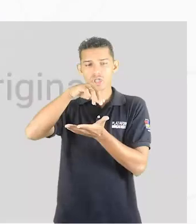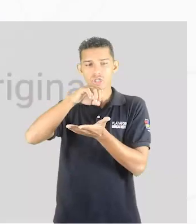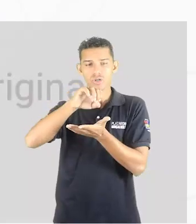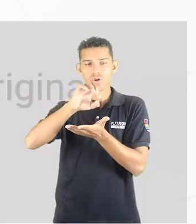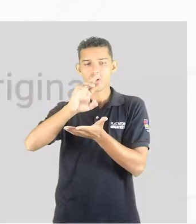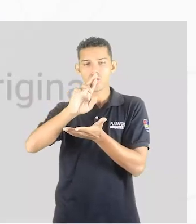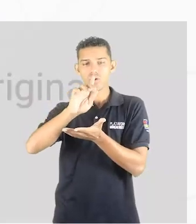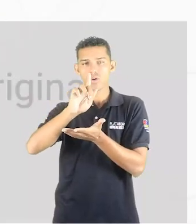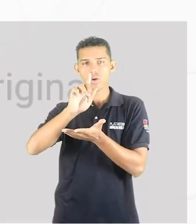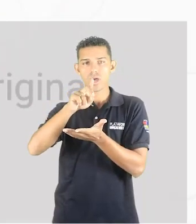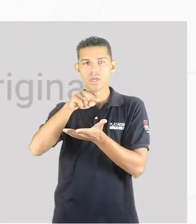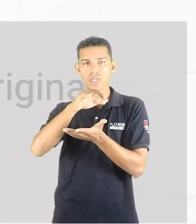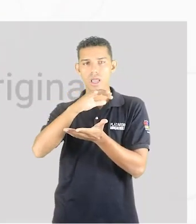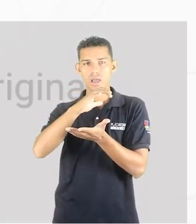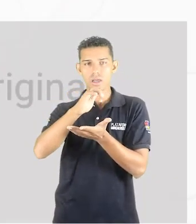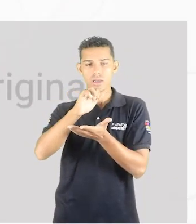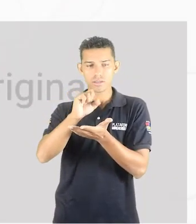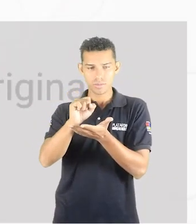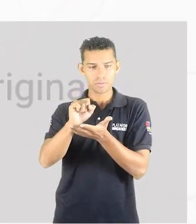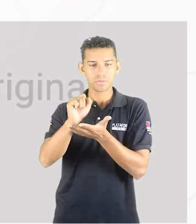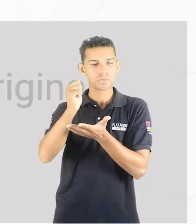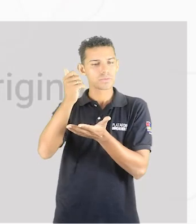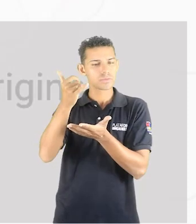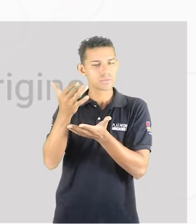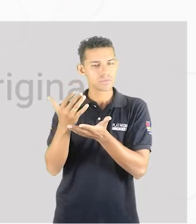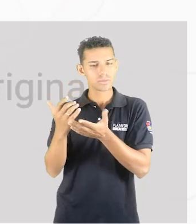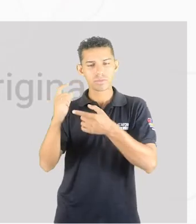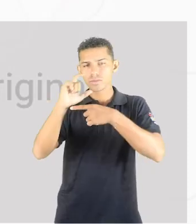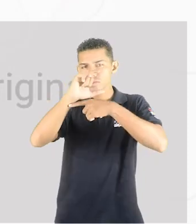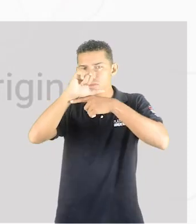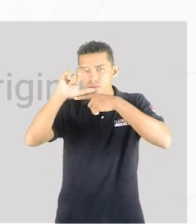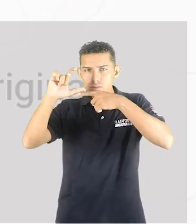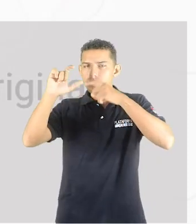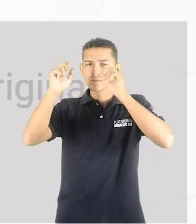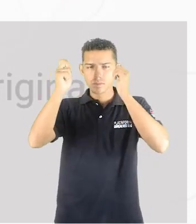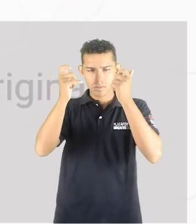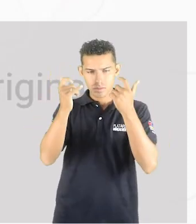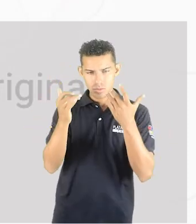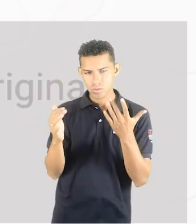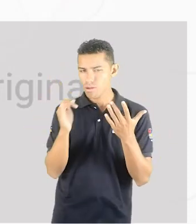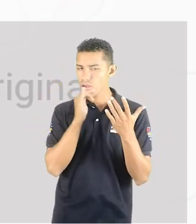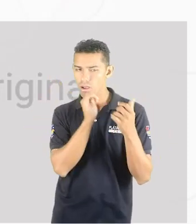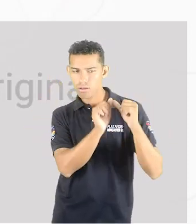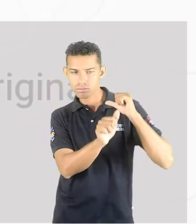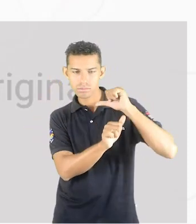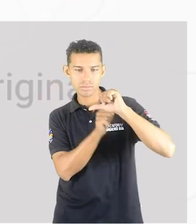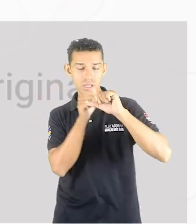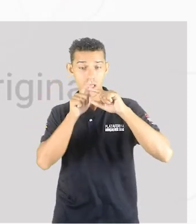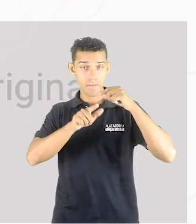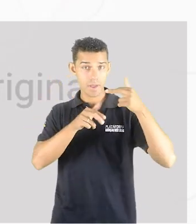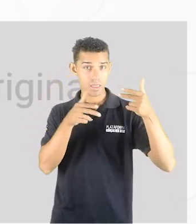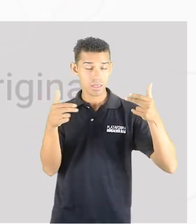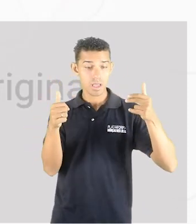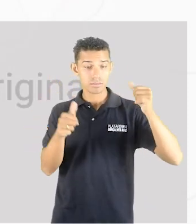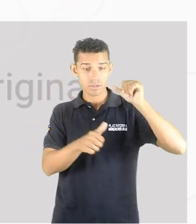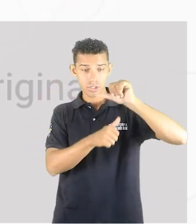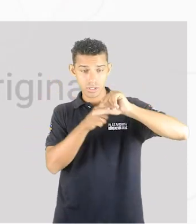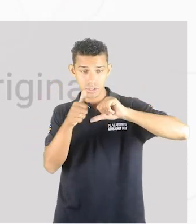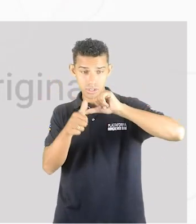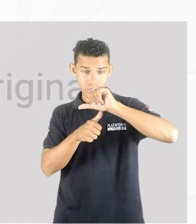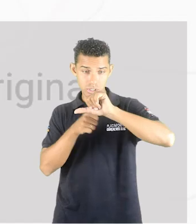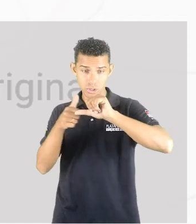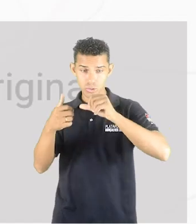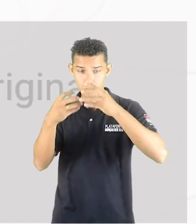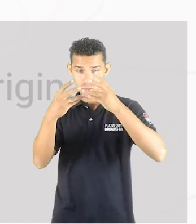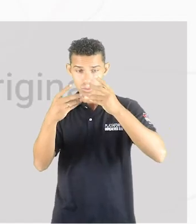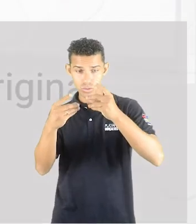Olha só, as principais reações inorgânicas. Ele coloca a definição aqui, são transformações da matéria, onde ocorrem mudanças na composição química, resultando em um